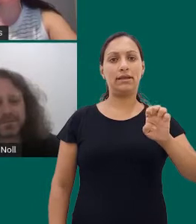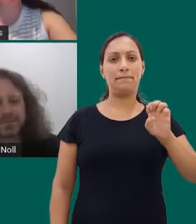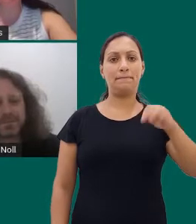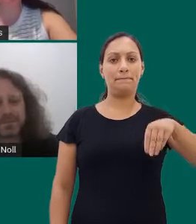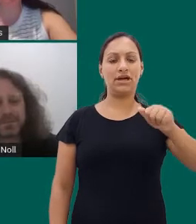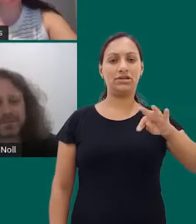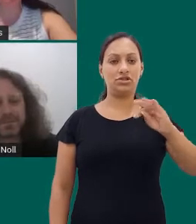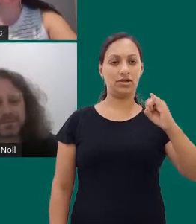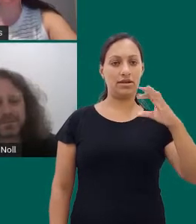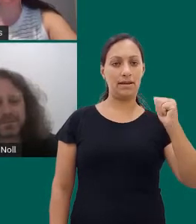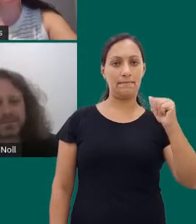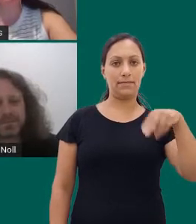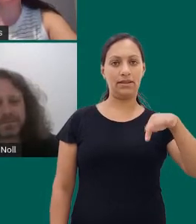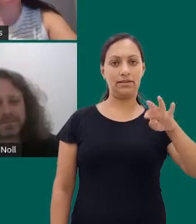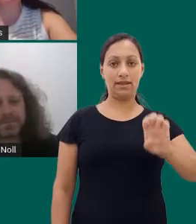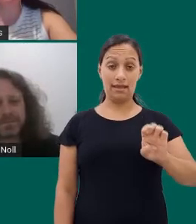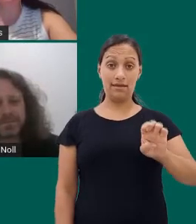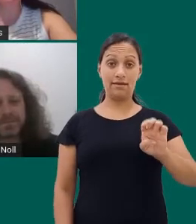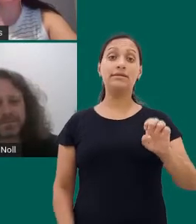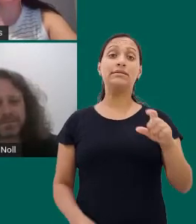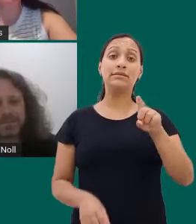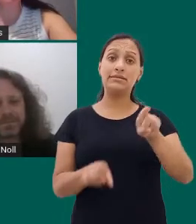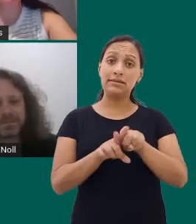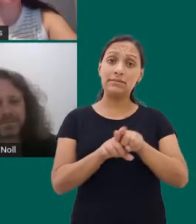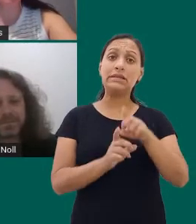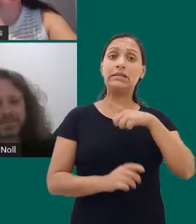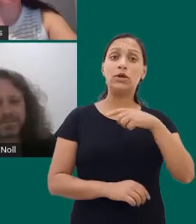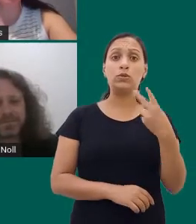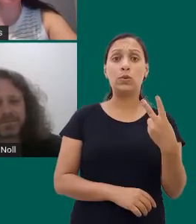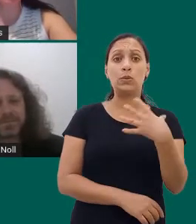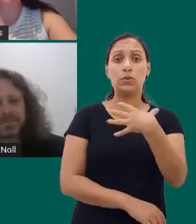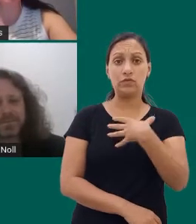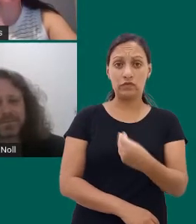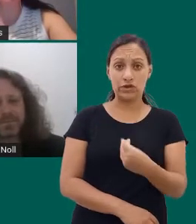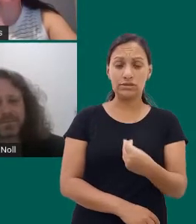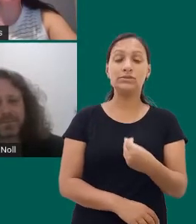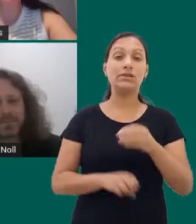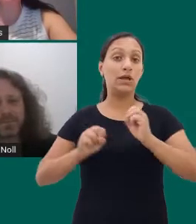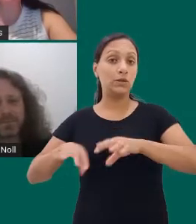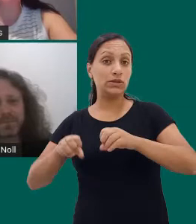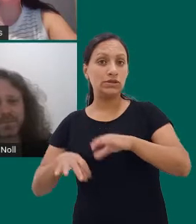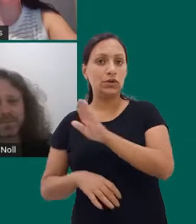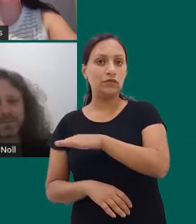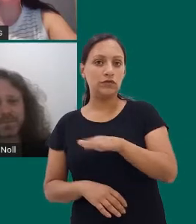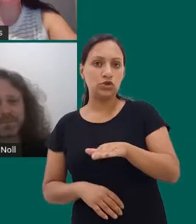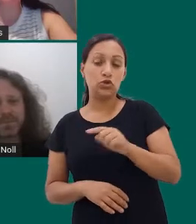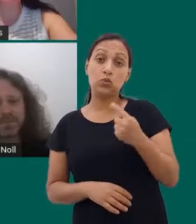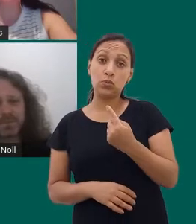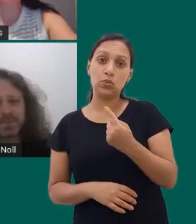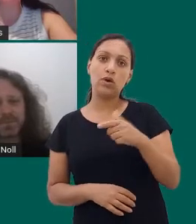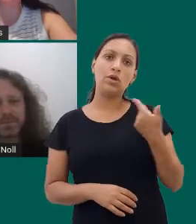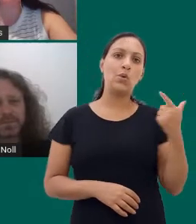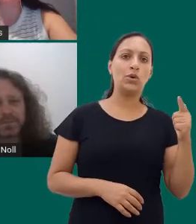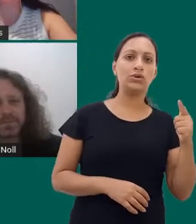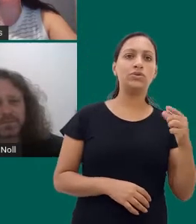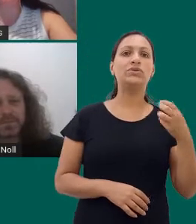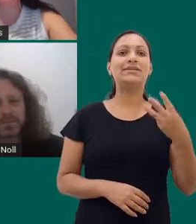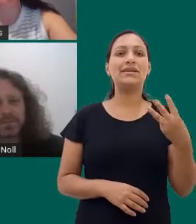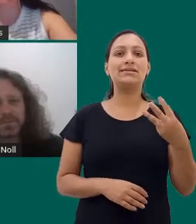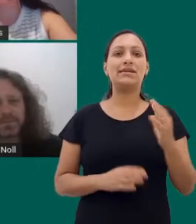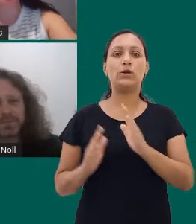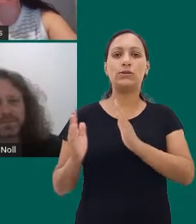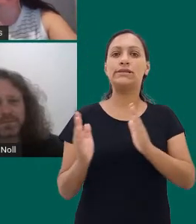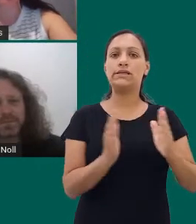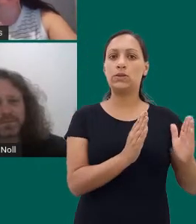2 crianças também, estudantes da escola, uma na educação infantil e outra lá no terceiro ciclo. Então,